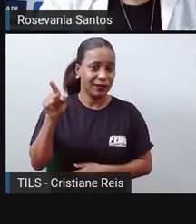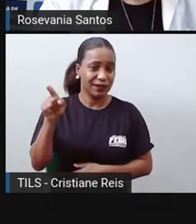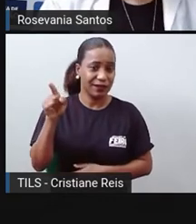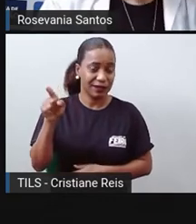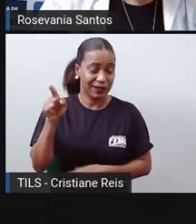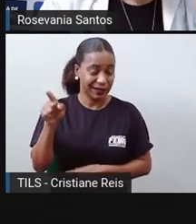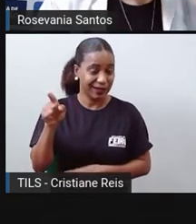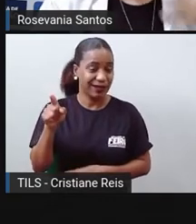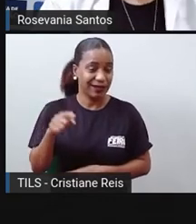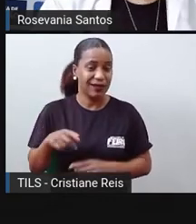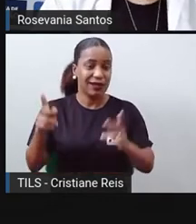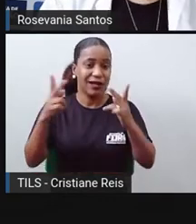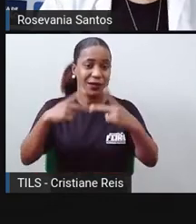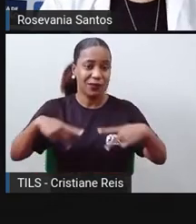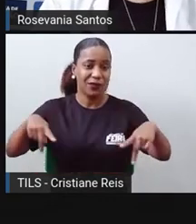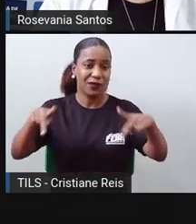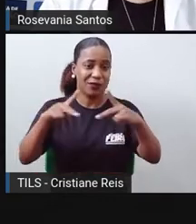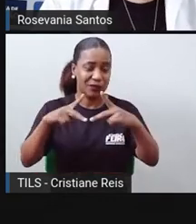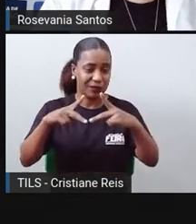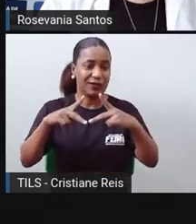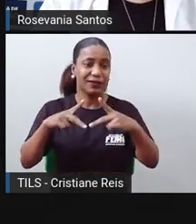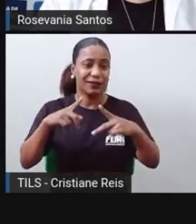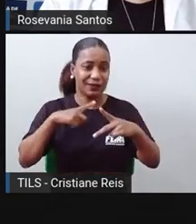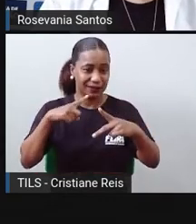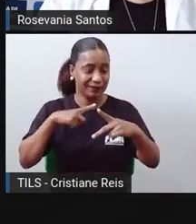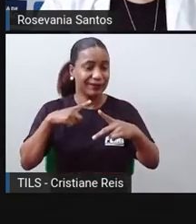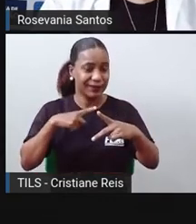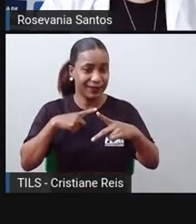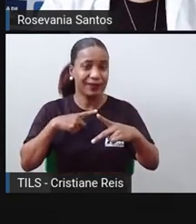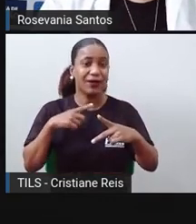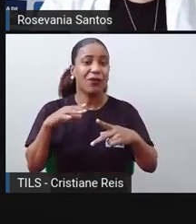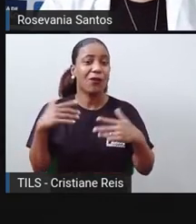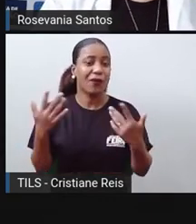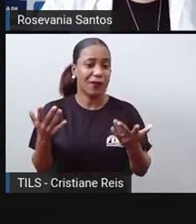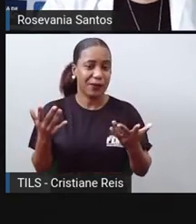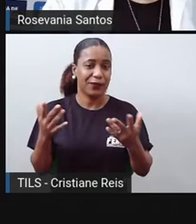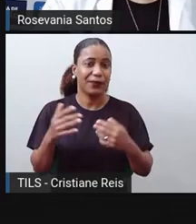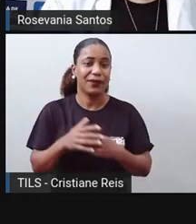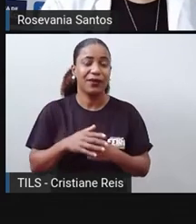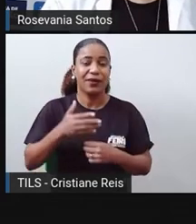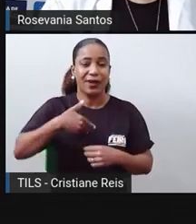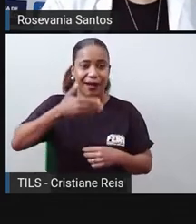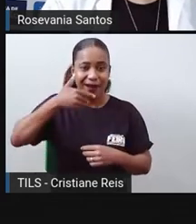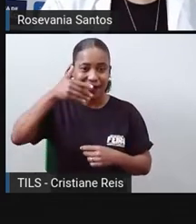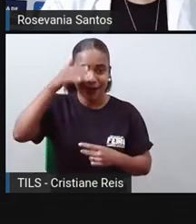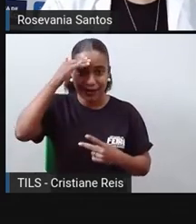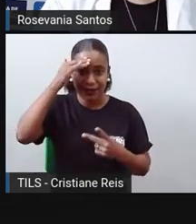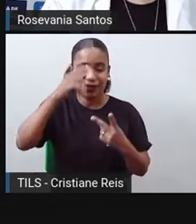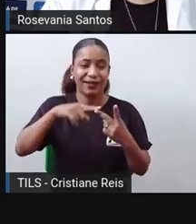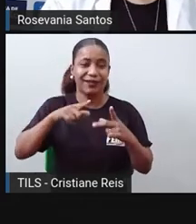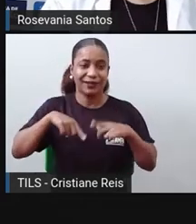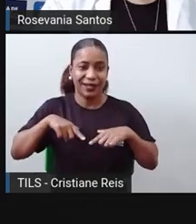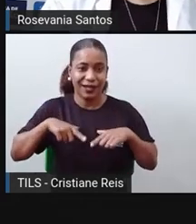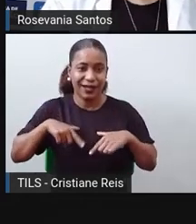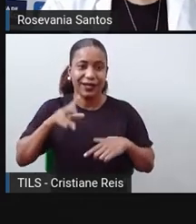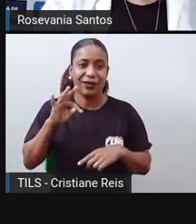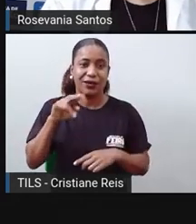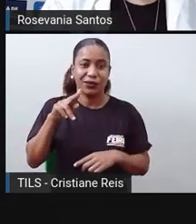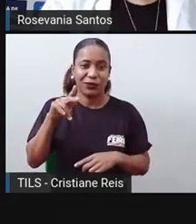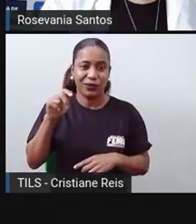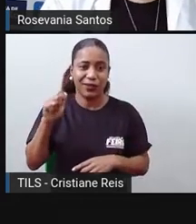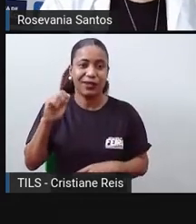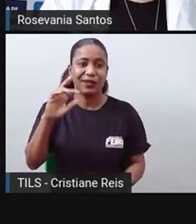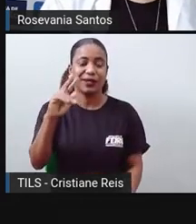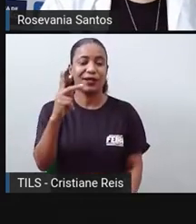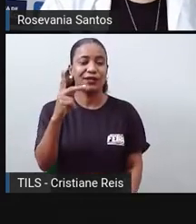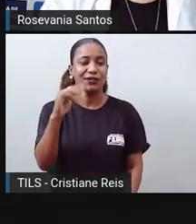predominantemente é a árabe, Israel, né, Turquia, Chipre, Islã são os países não árabes.